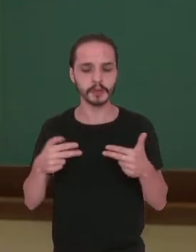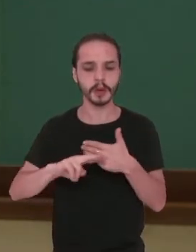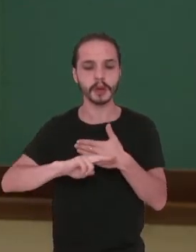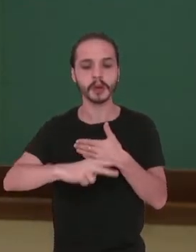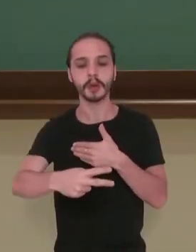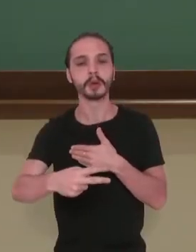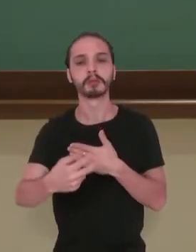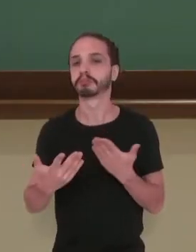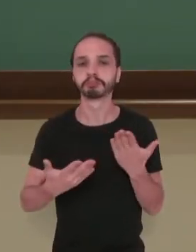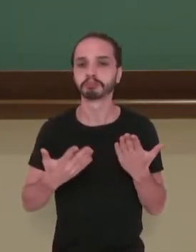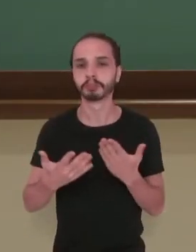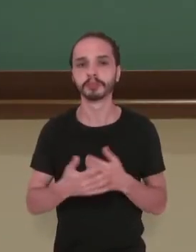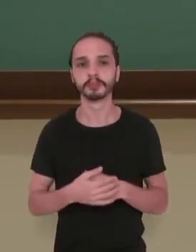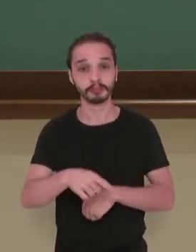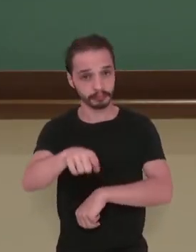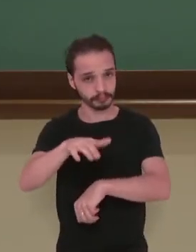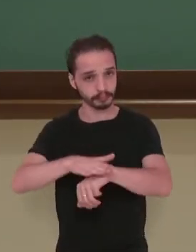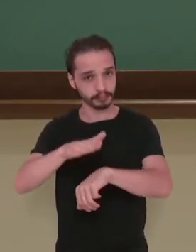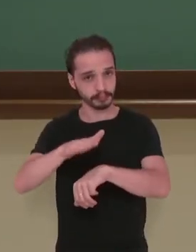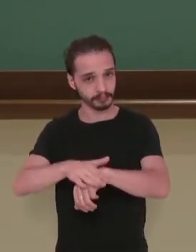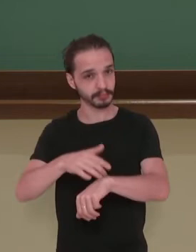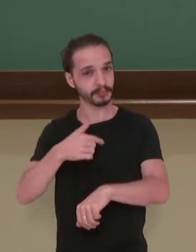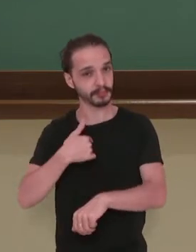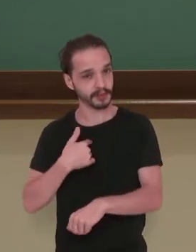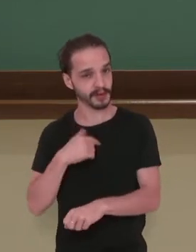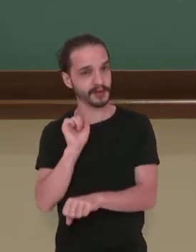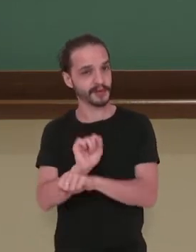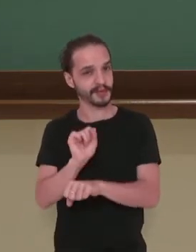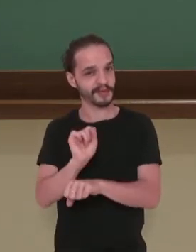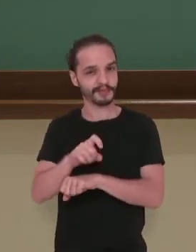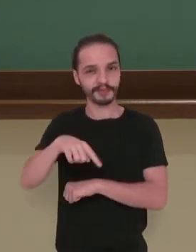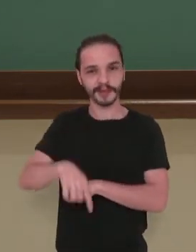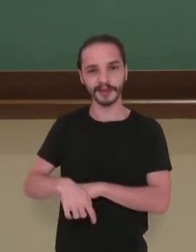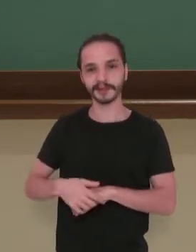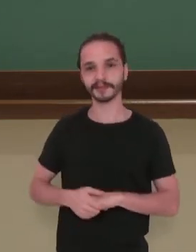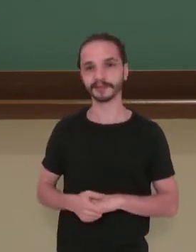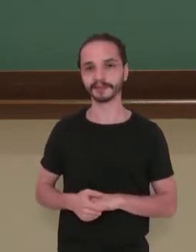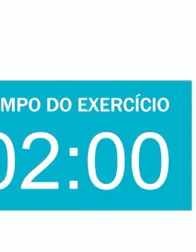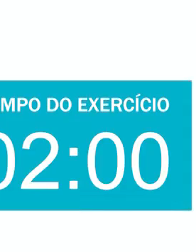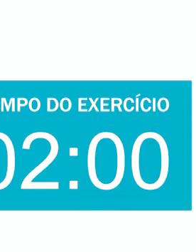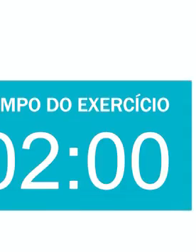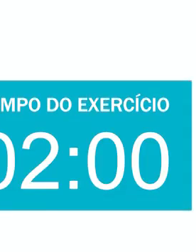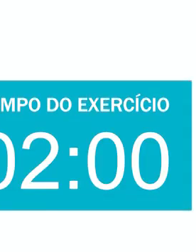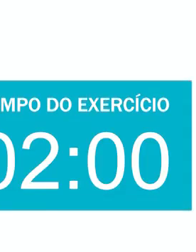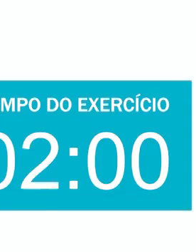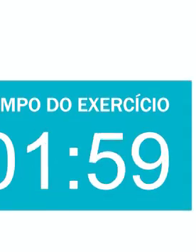fala? Faz aí, que eu te aguardo aqui.